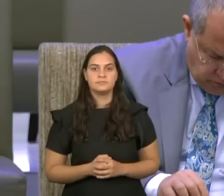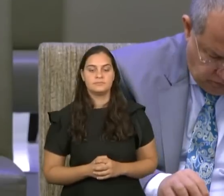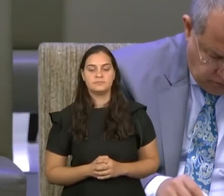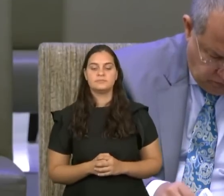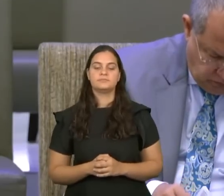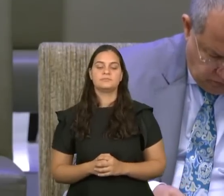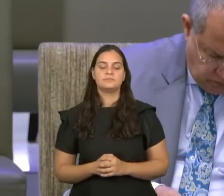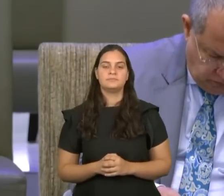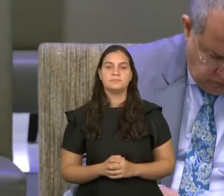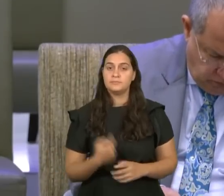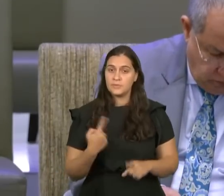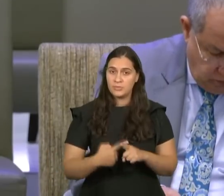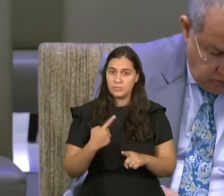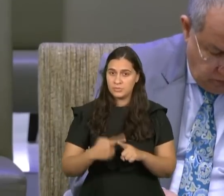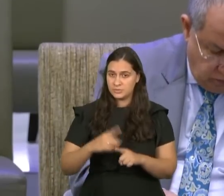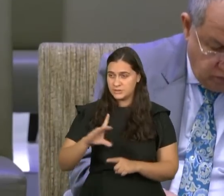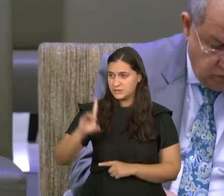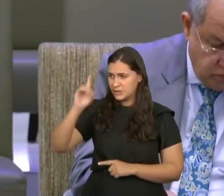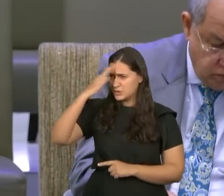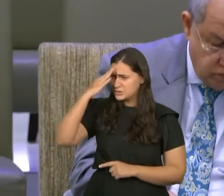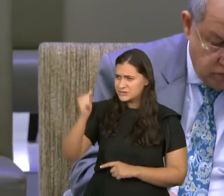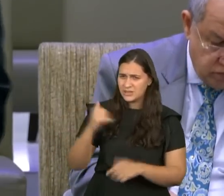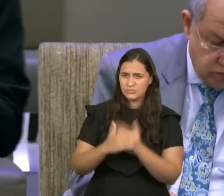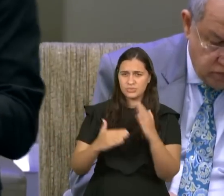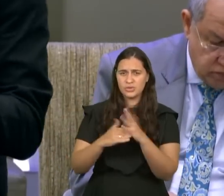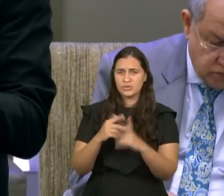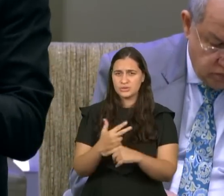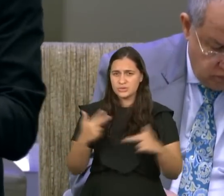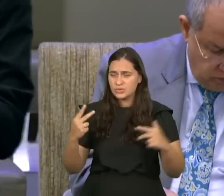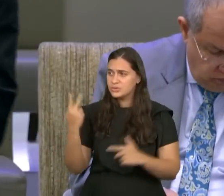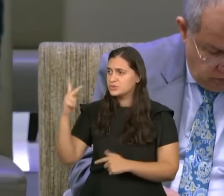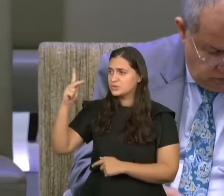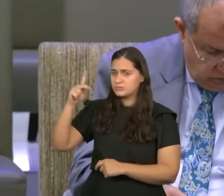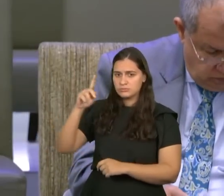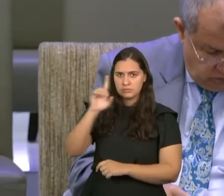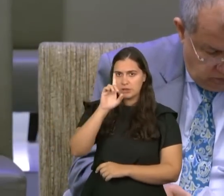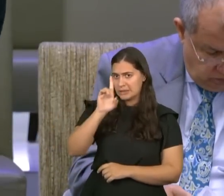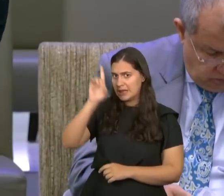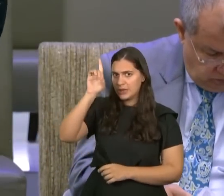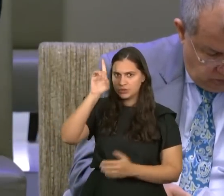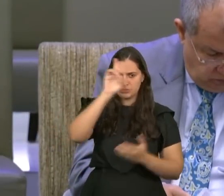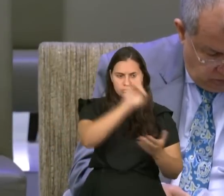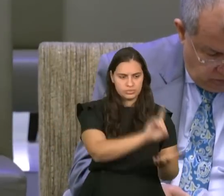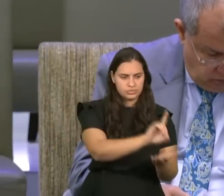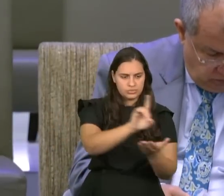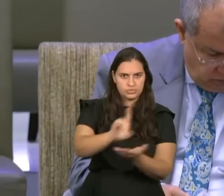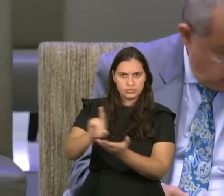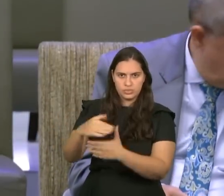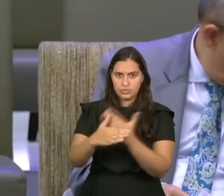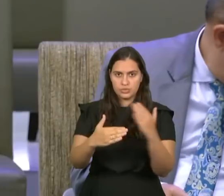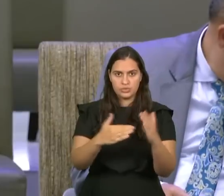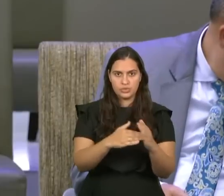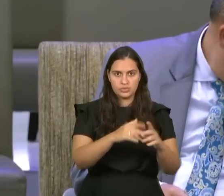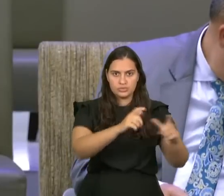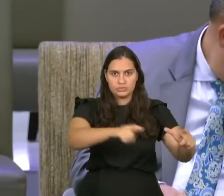sua onipresença poderiam lidar os motivos necessários